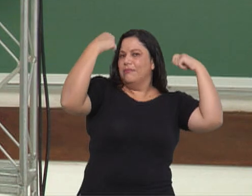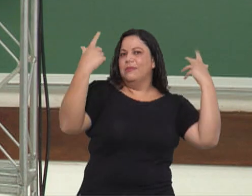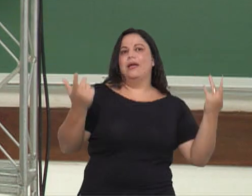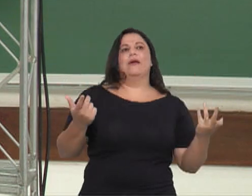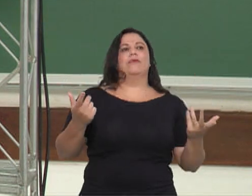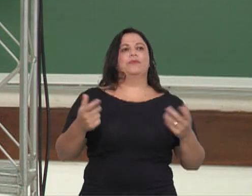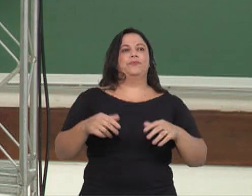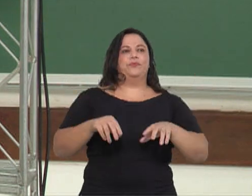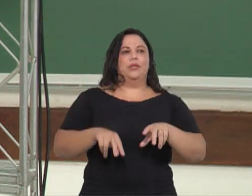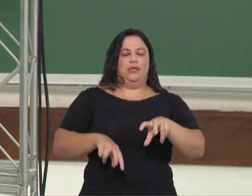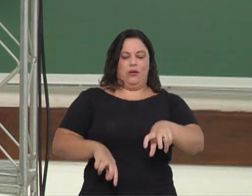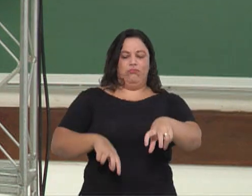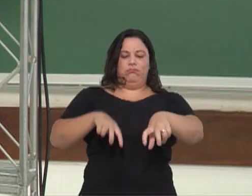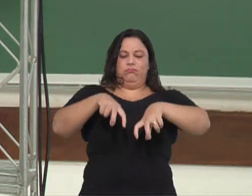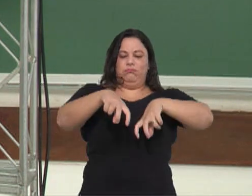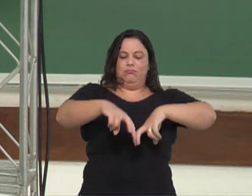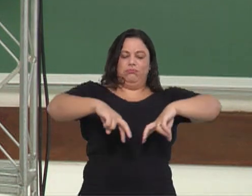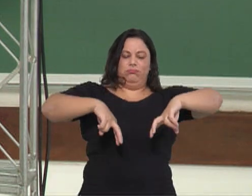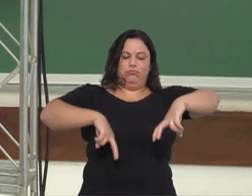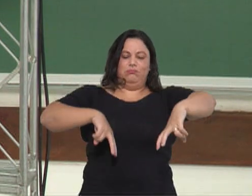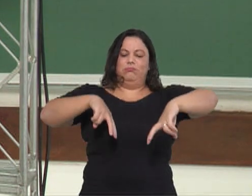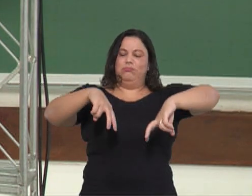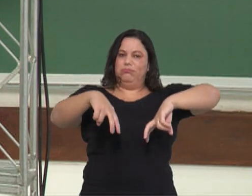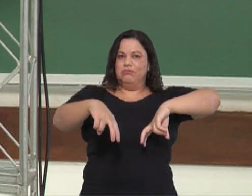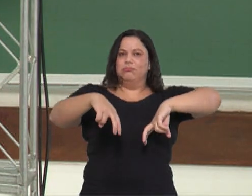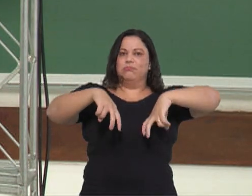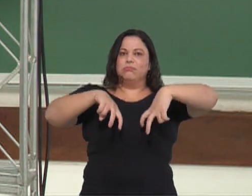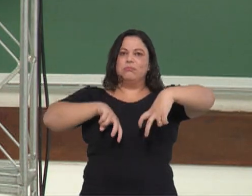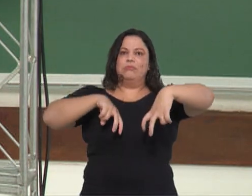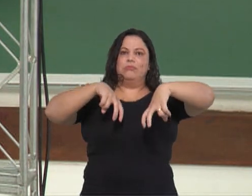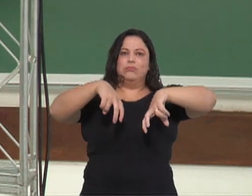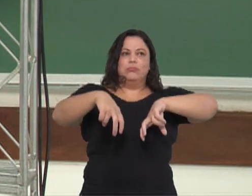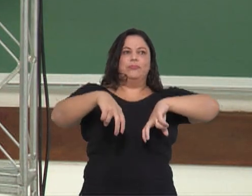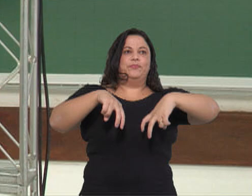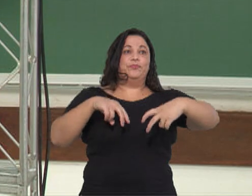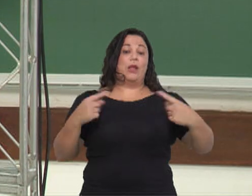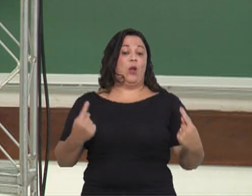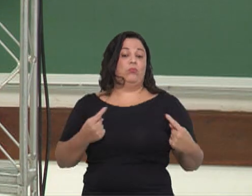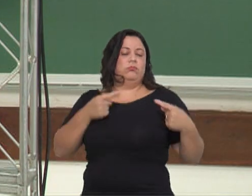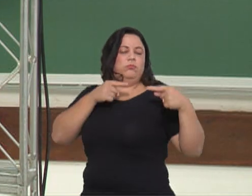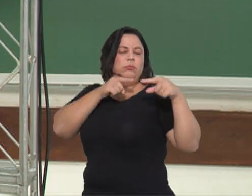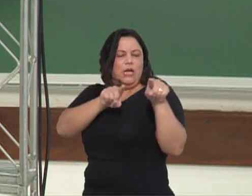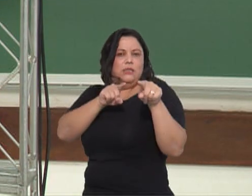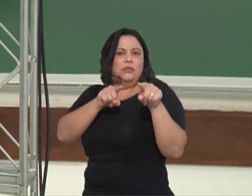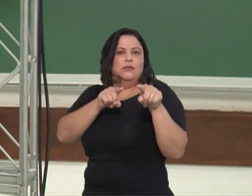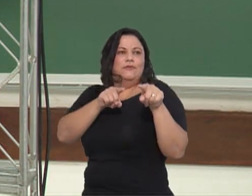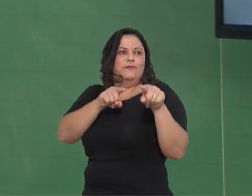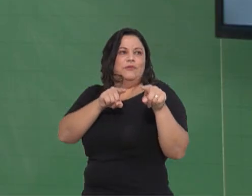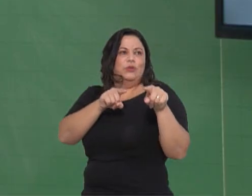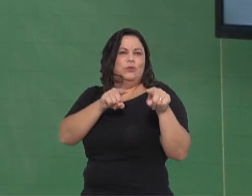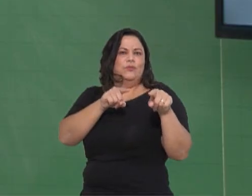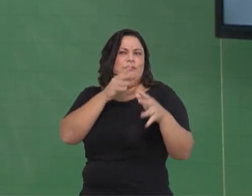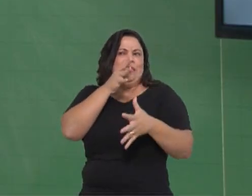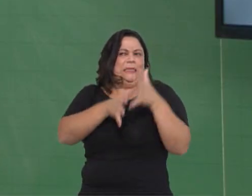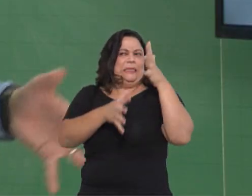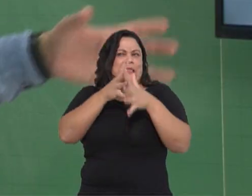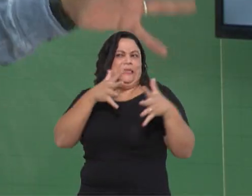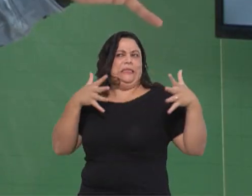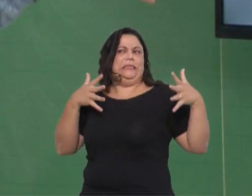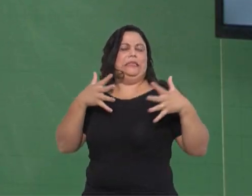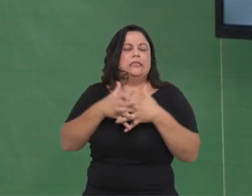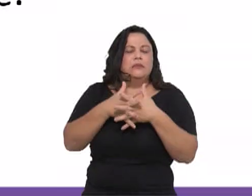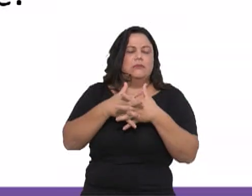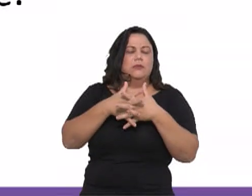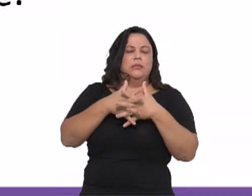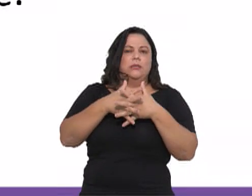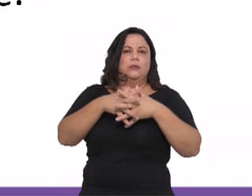dançarino. E eles se desafiam. Nessa dança desafio, existem passos complicados que cada um tem que